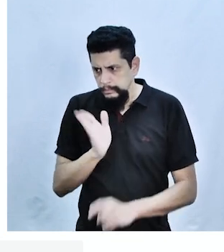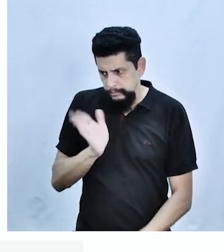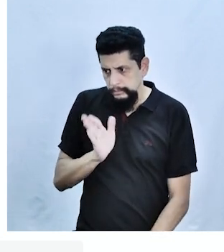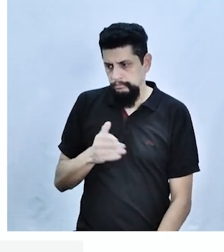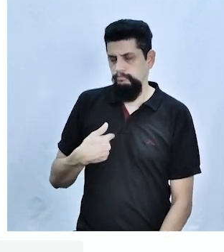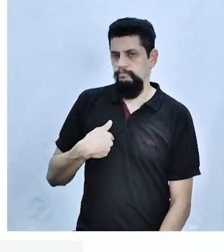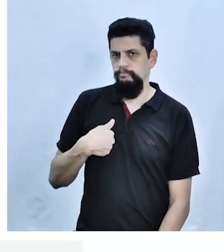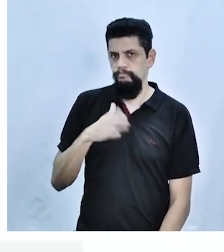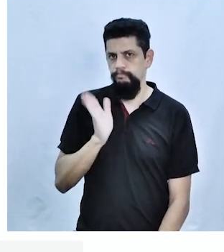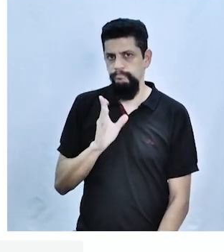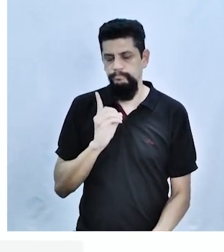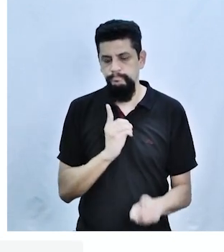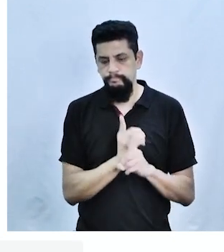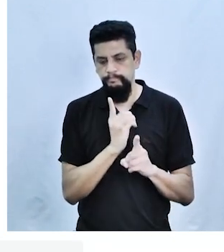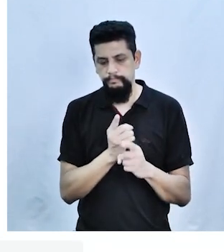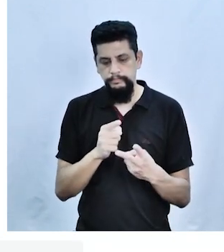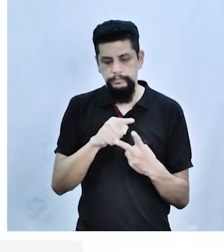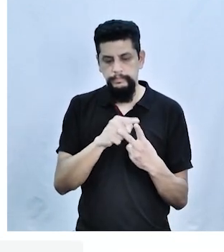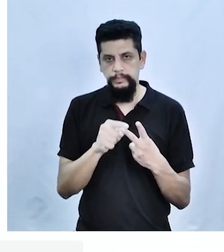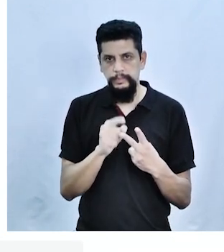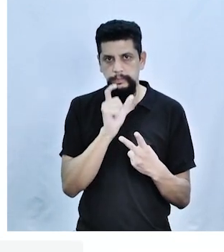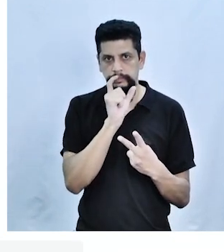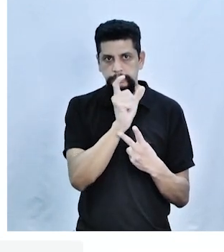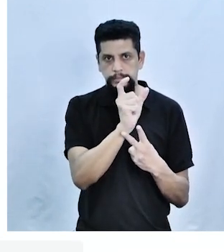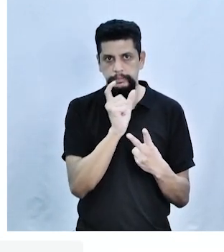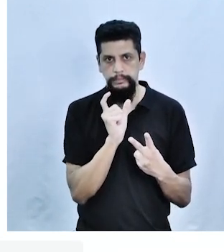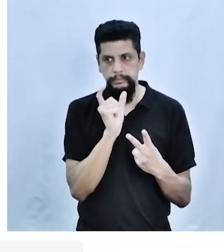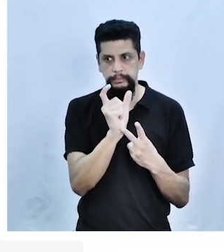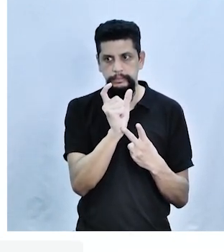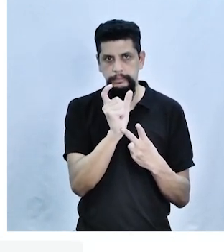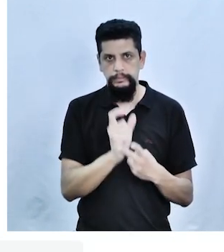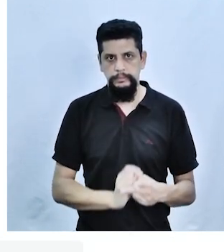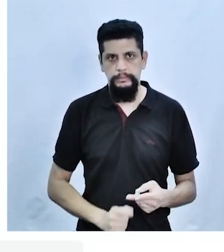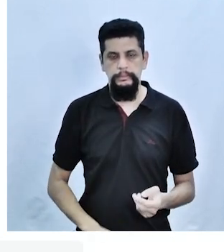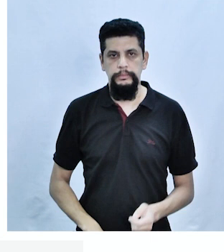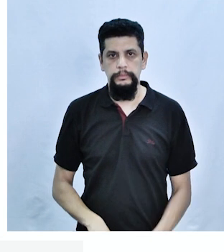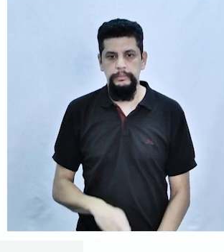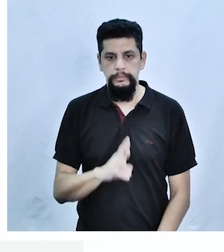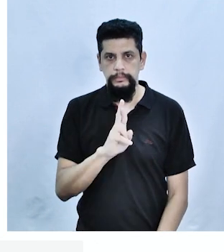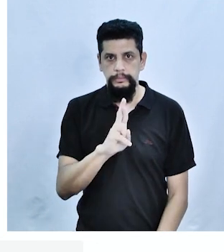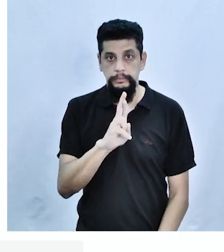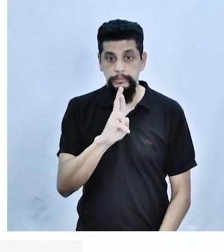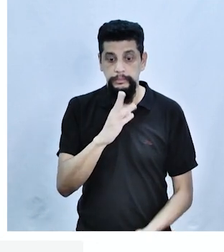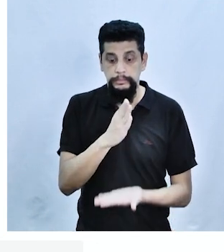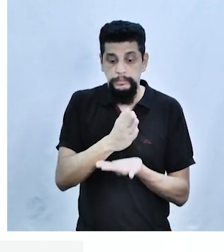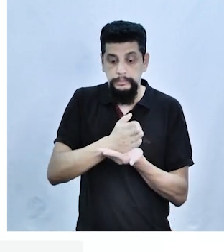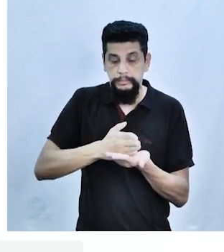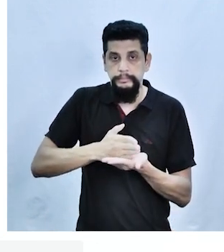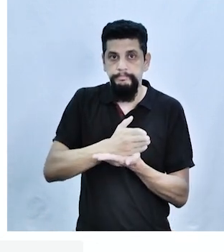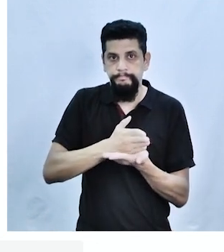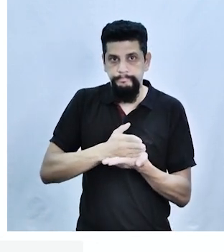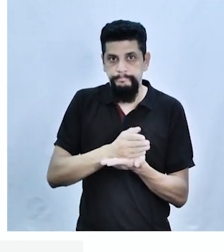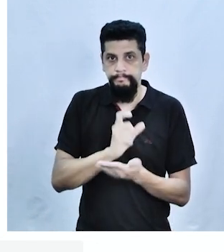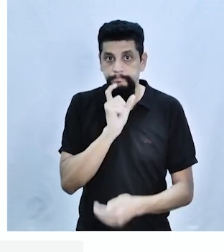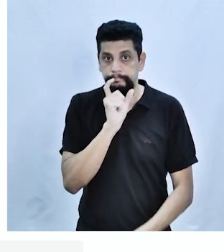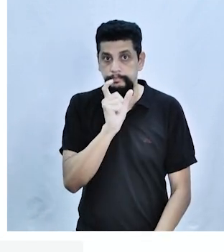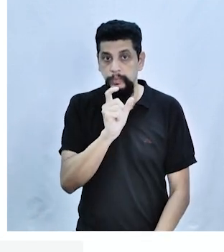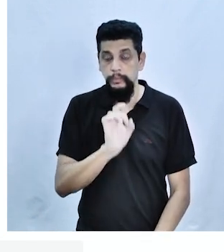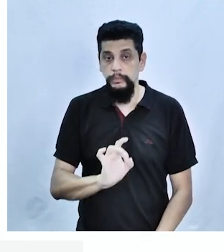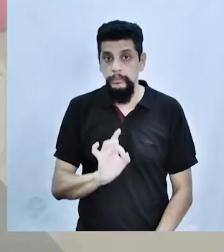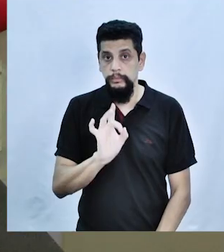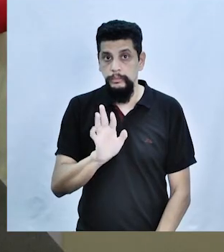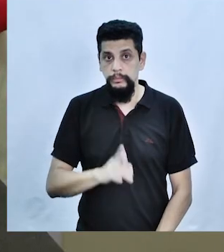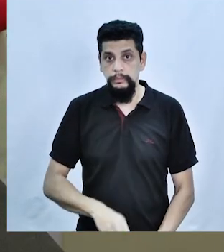Encontrou, prof? Encontrei. E as duas palavras, professora, o R está no meio da palavra. É verdade.